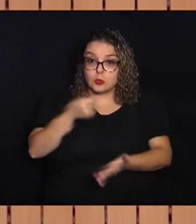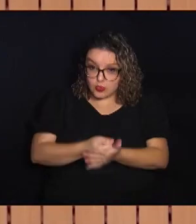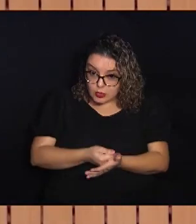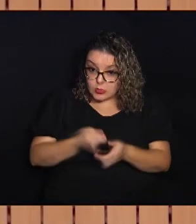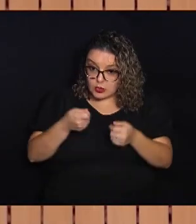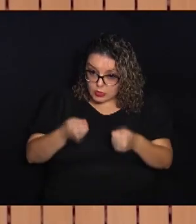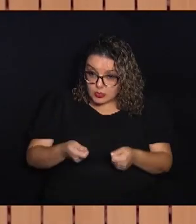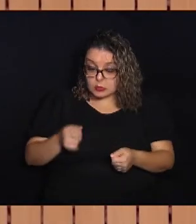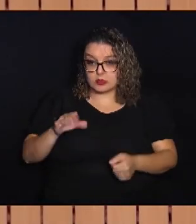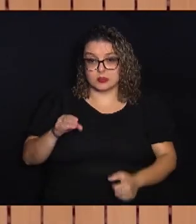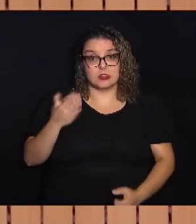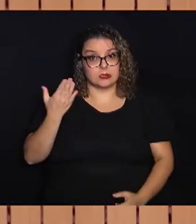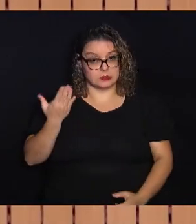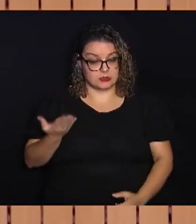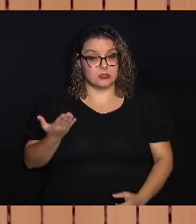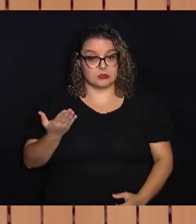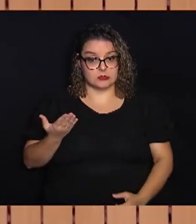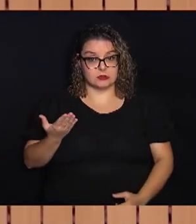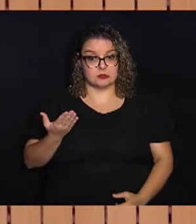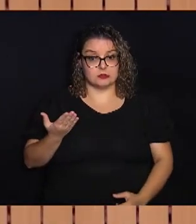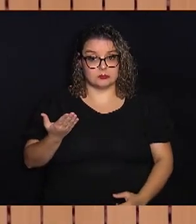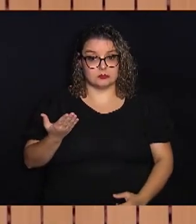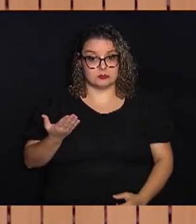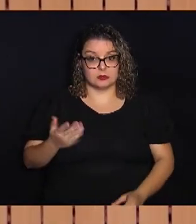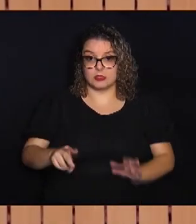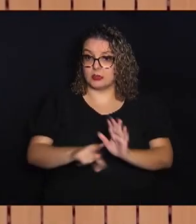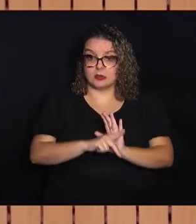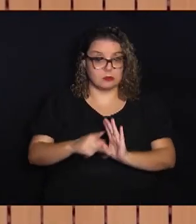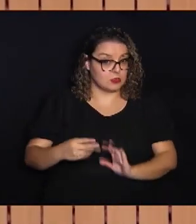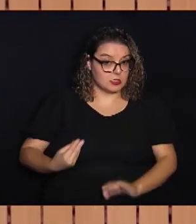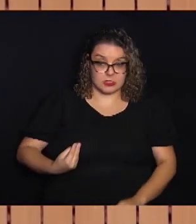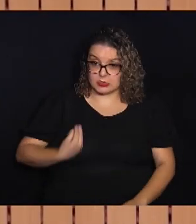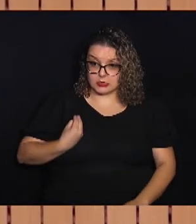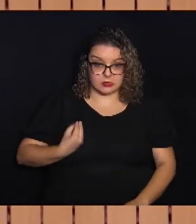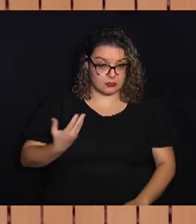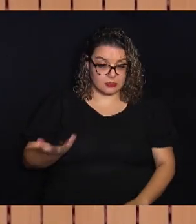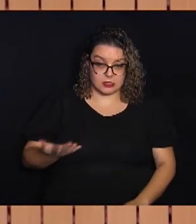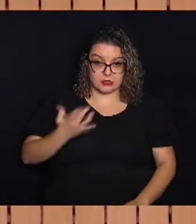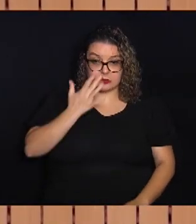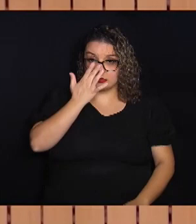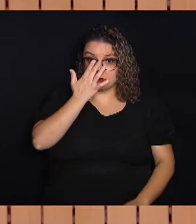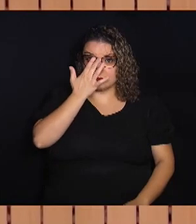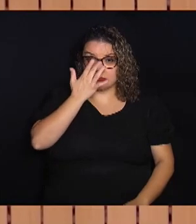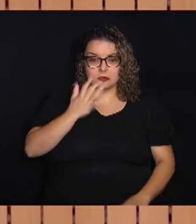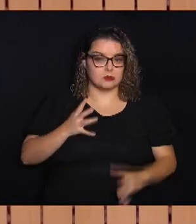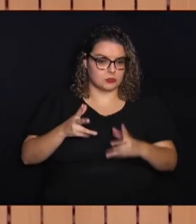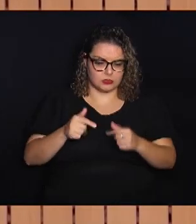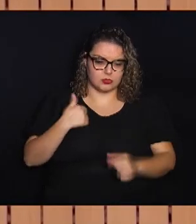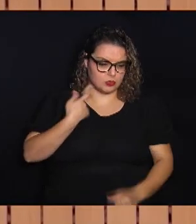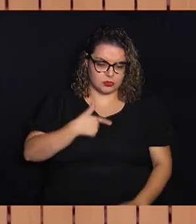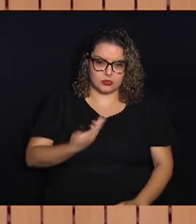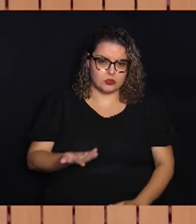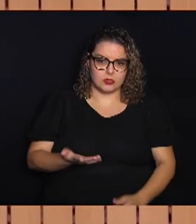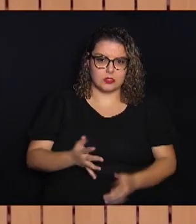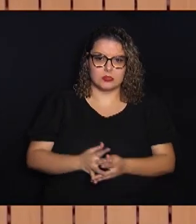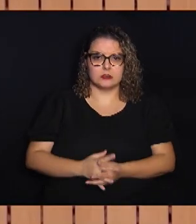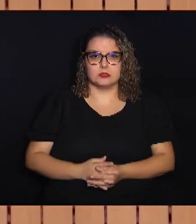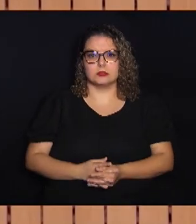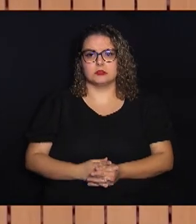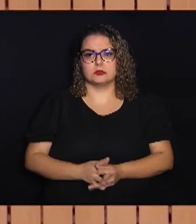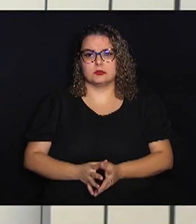dessa ciência, que faz parte da vida, né, de todos nós.